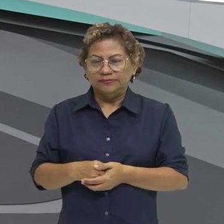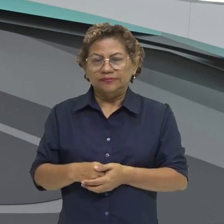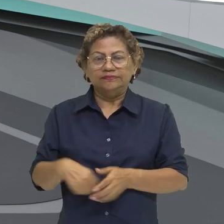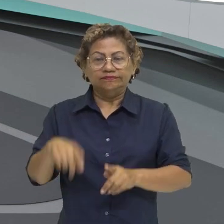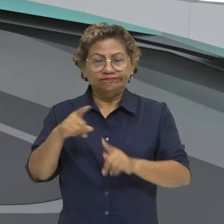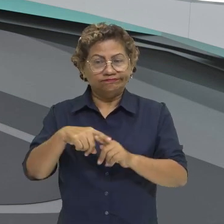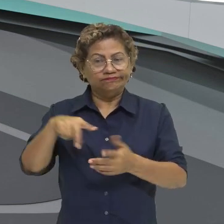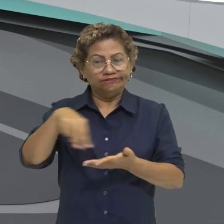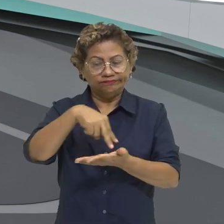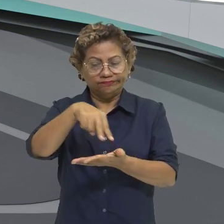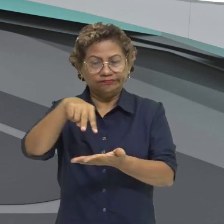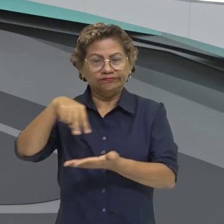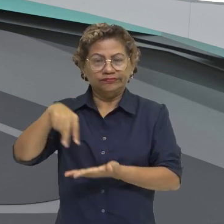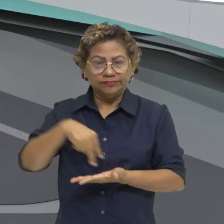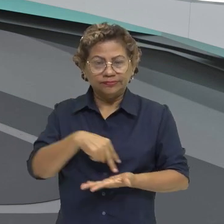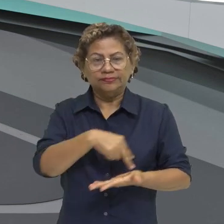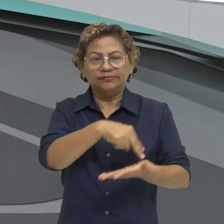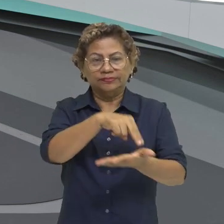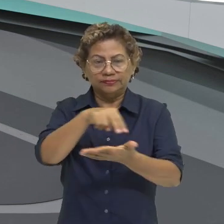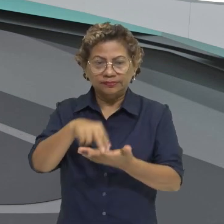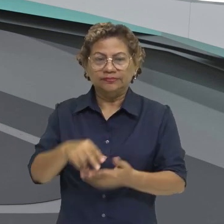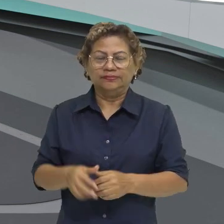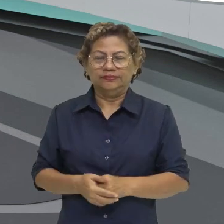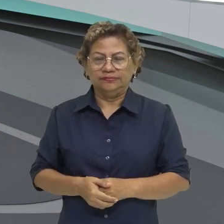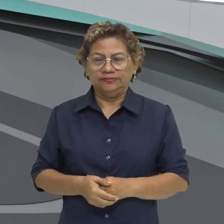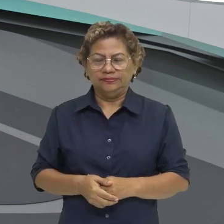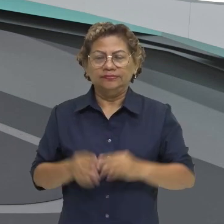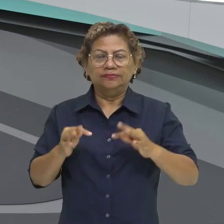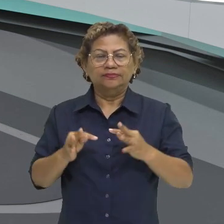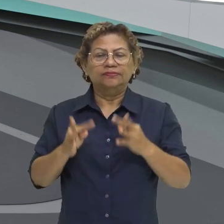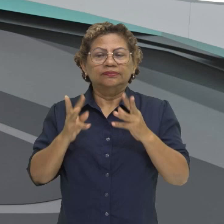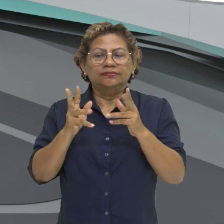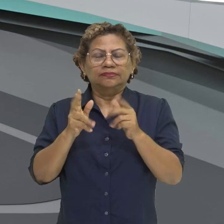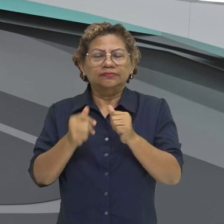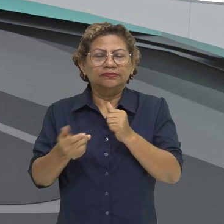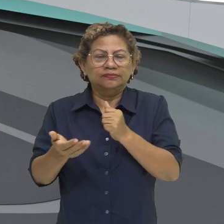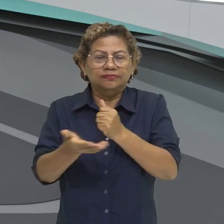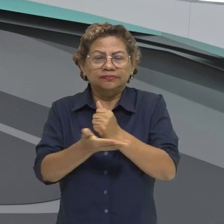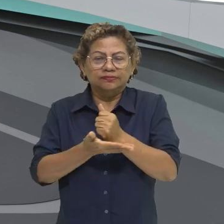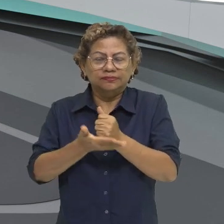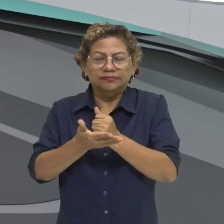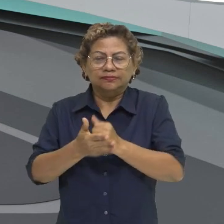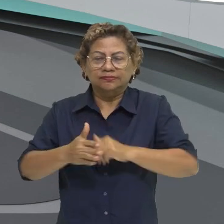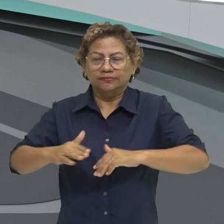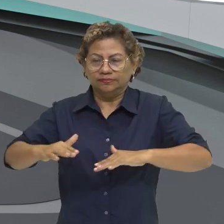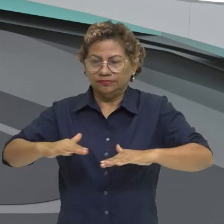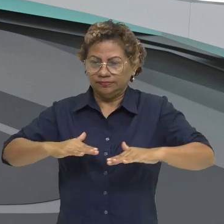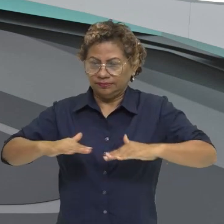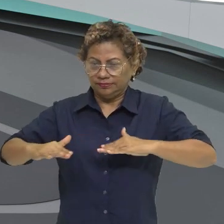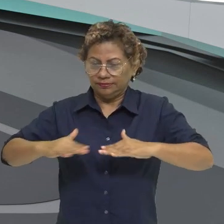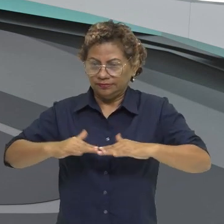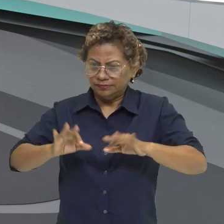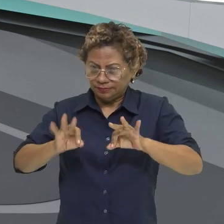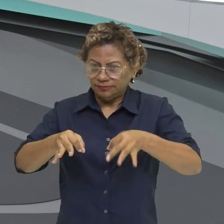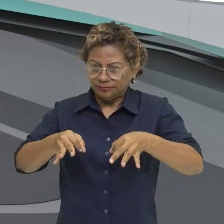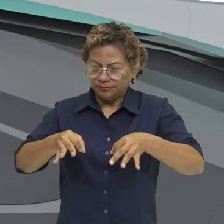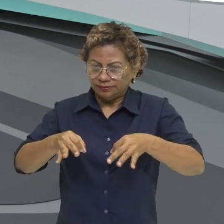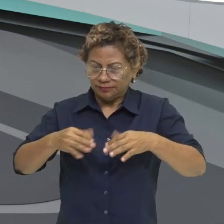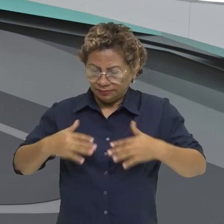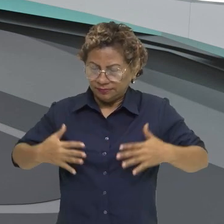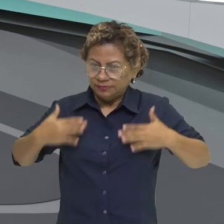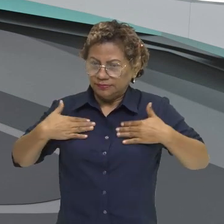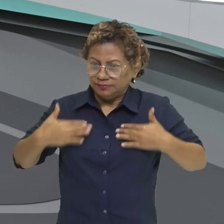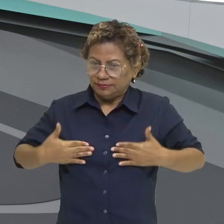coreografia e, né, o seu elemento básico vem ser o movimento, correto? Do corpo, né,